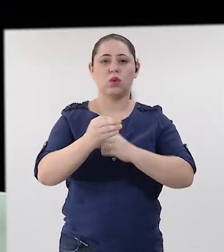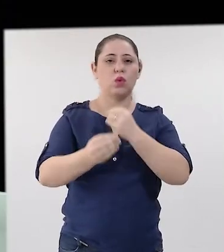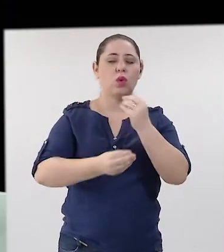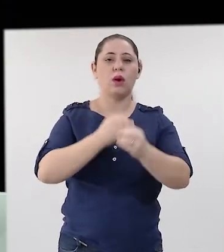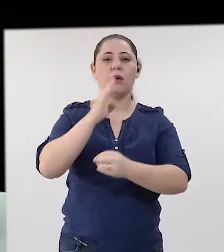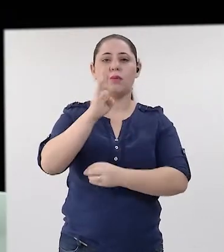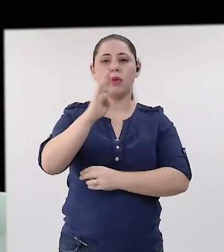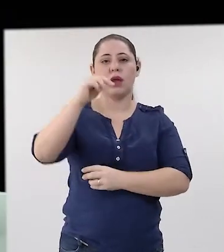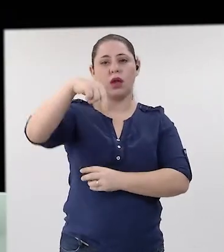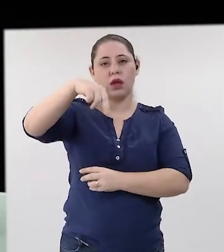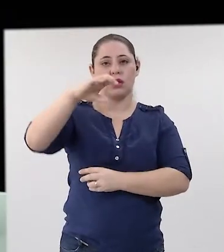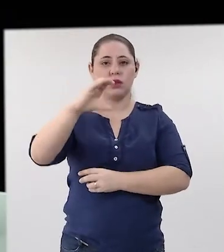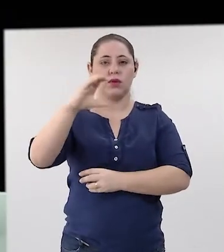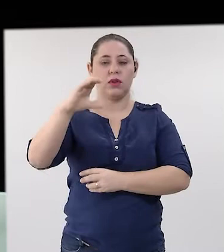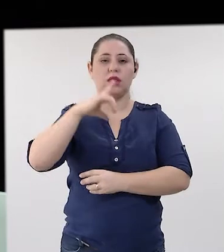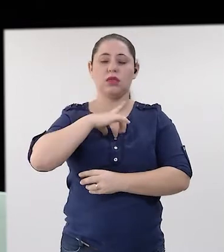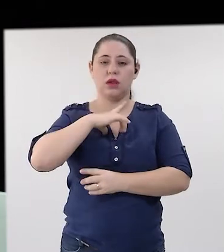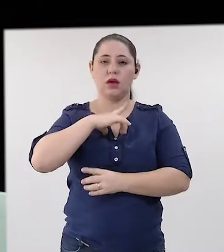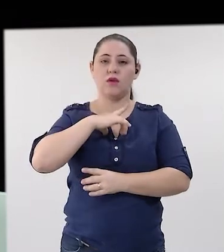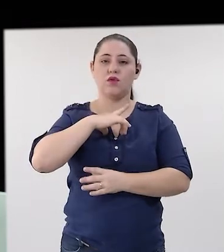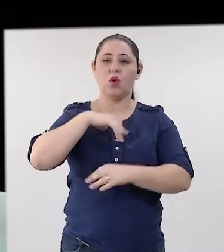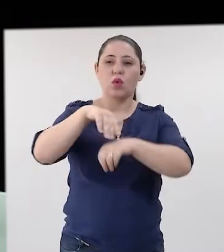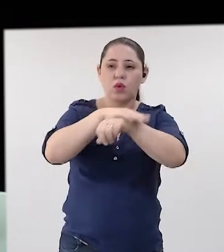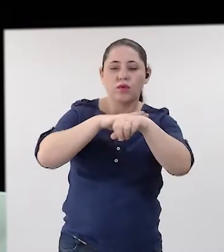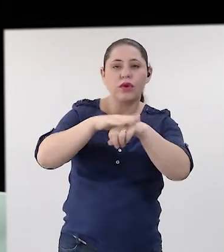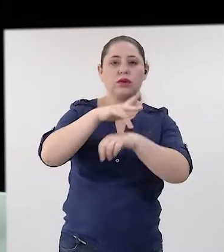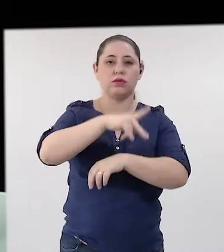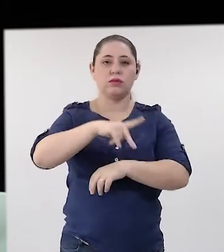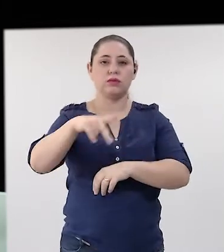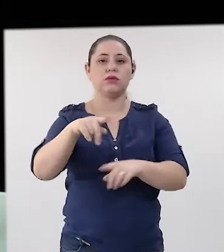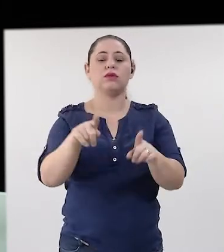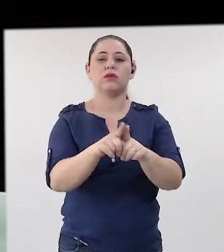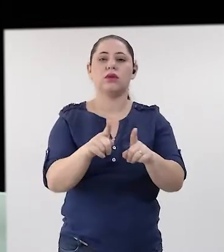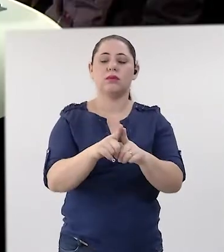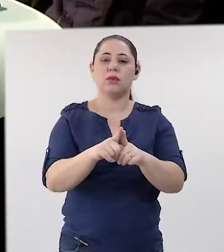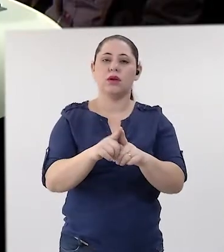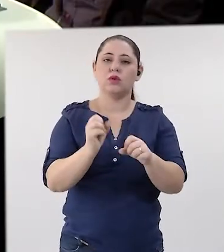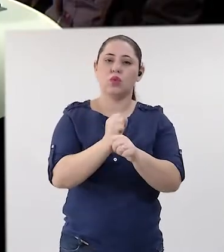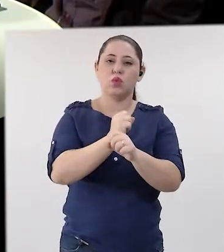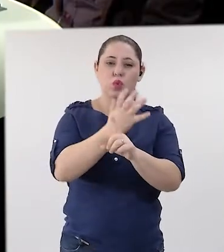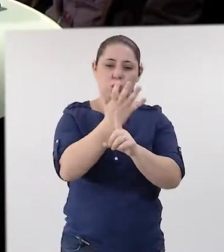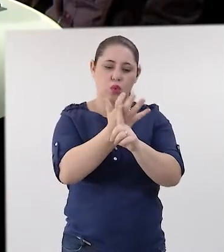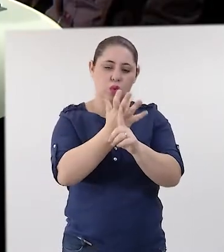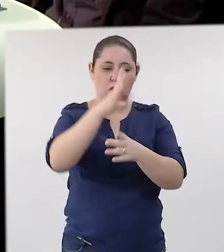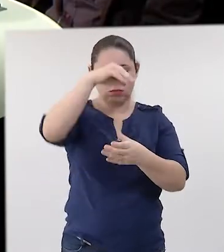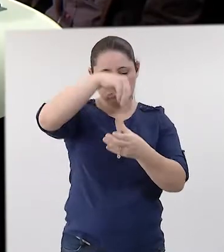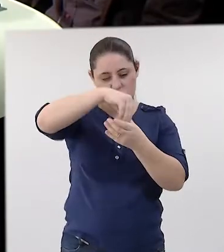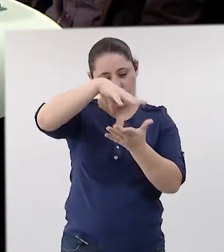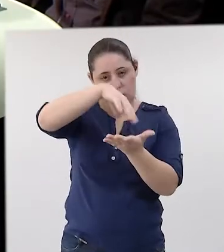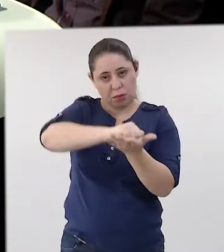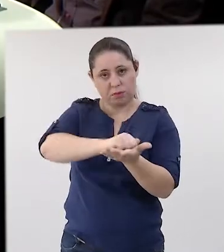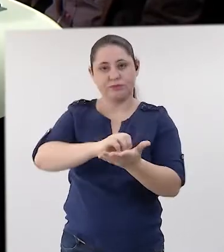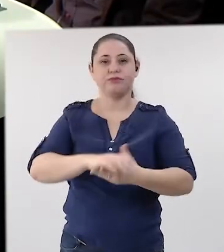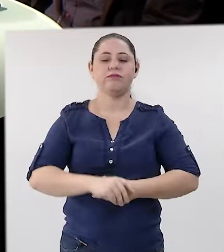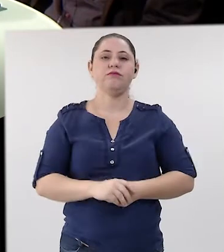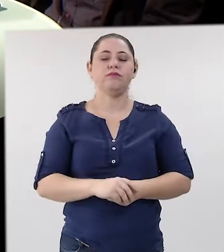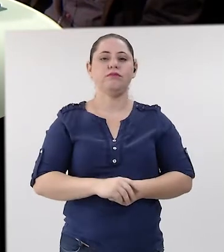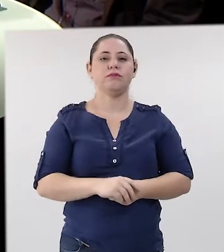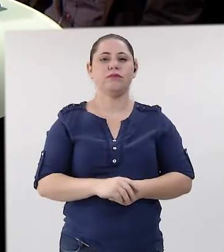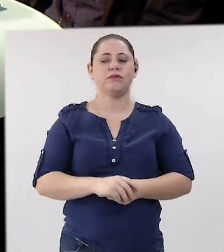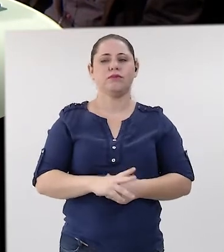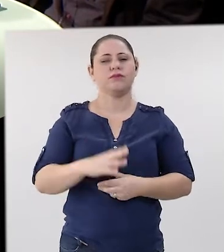educação, que por meio da BNCC, também falou que teve um diálogo com os professores, né, na consolidação dos conteúdos dentro do aplicativo.